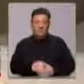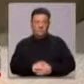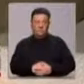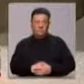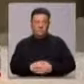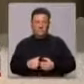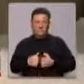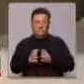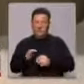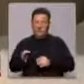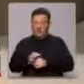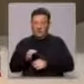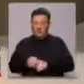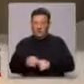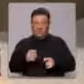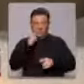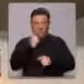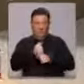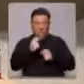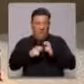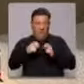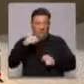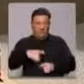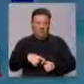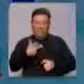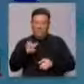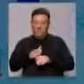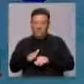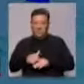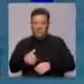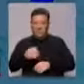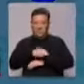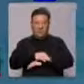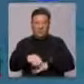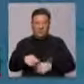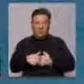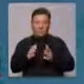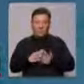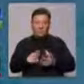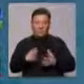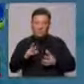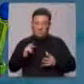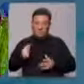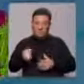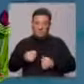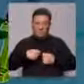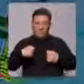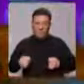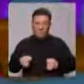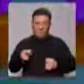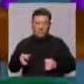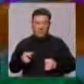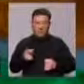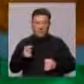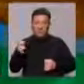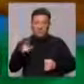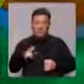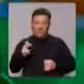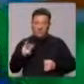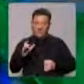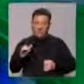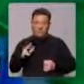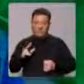Das costureiras aos eletricistas, passando por carpinteiros e arquitetos, além dos 35 metros de comprimento, a nova Valquíria